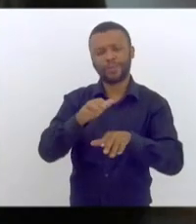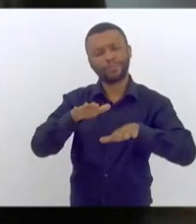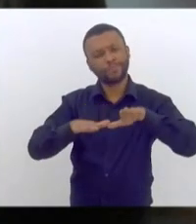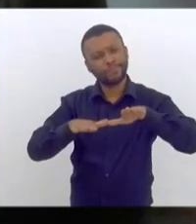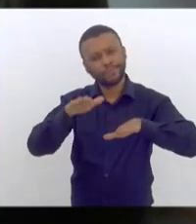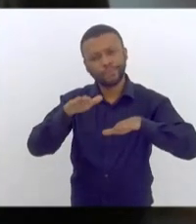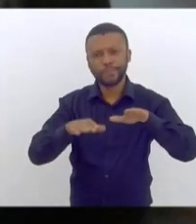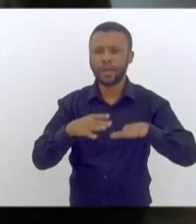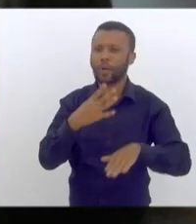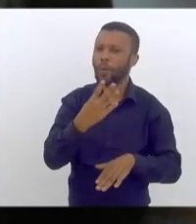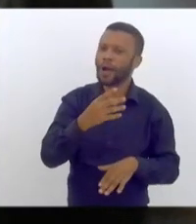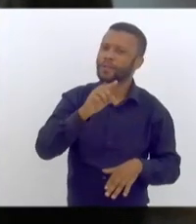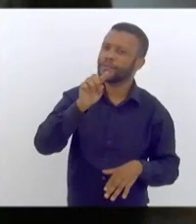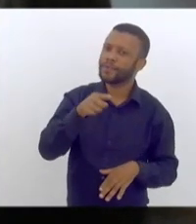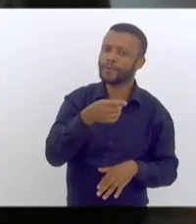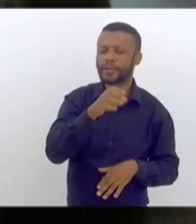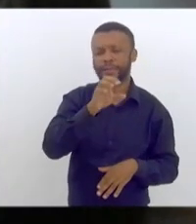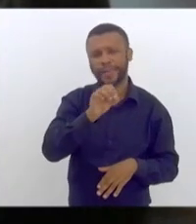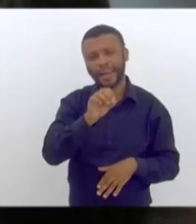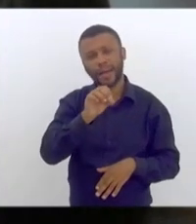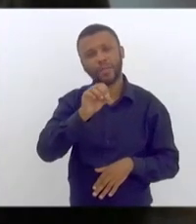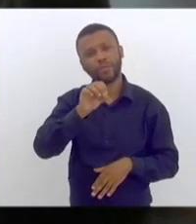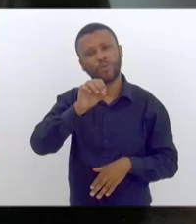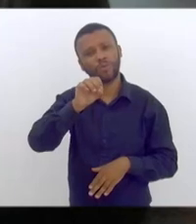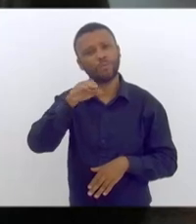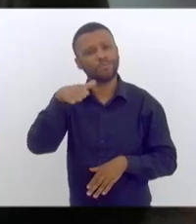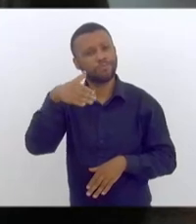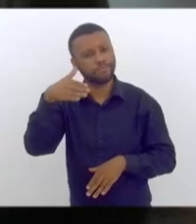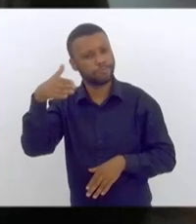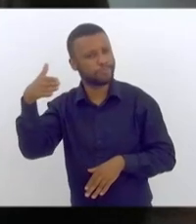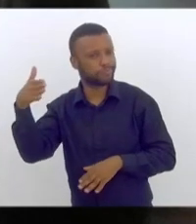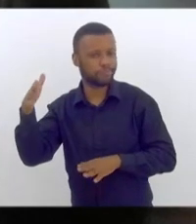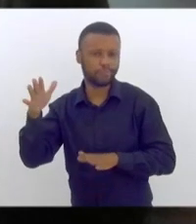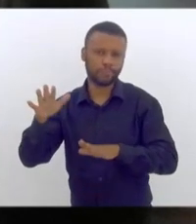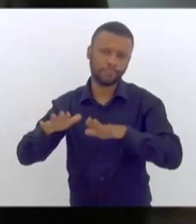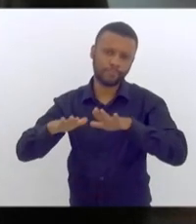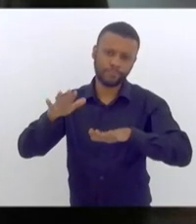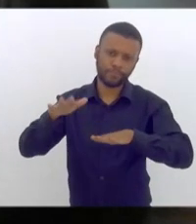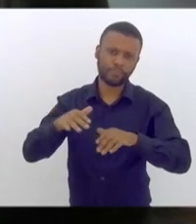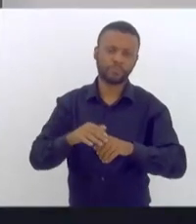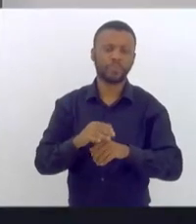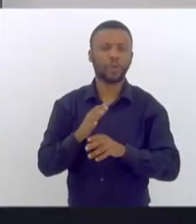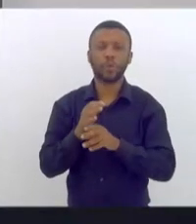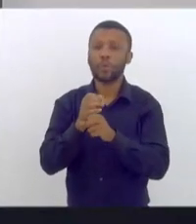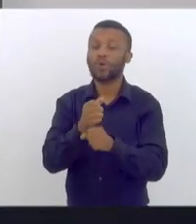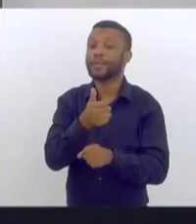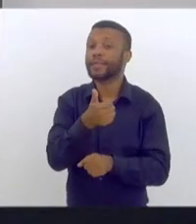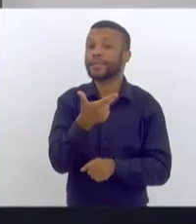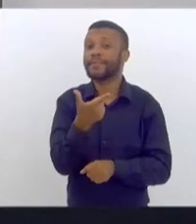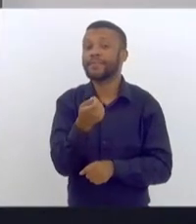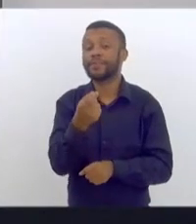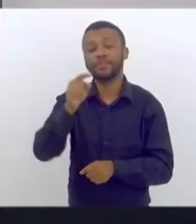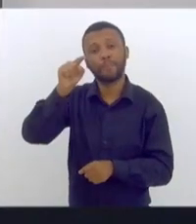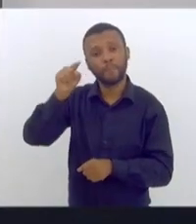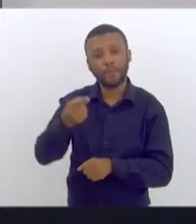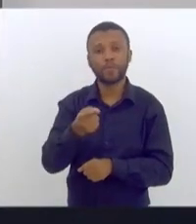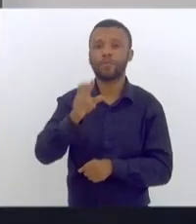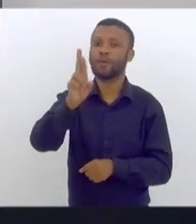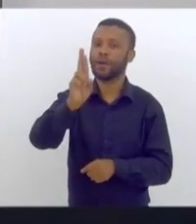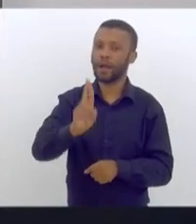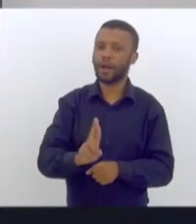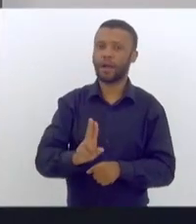ofertar em torno de 4,0 qualquer coisa de 120 mil reais então